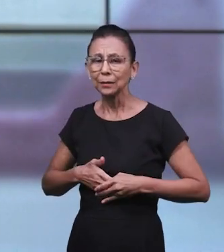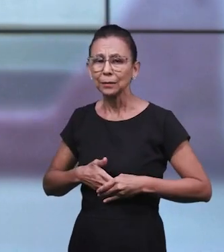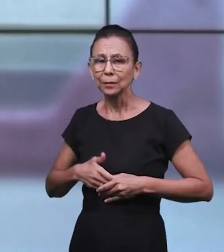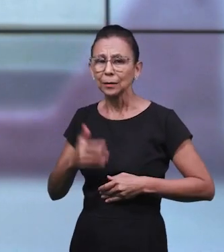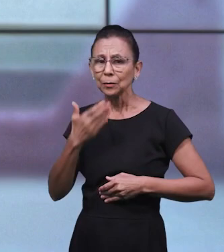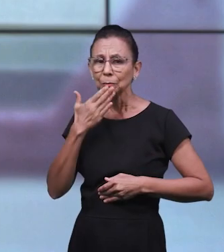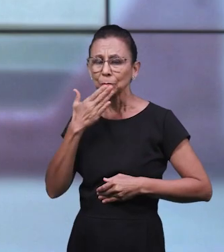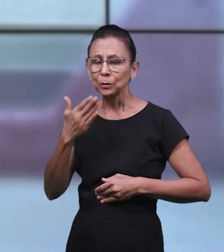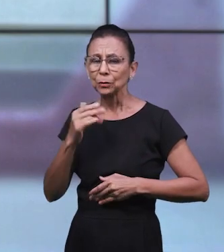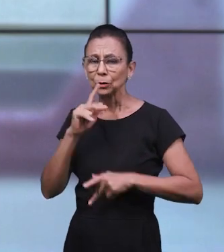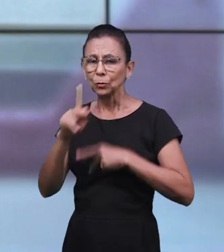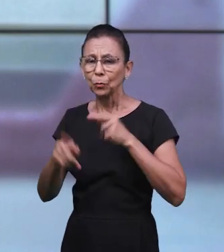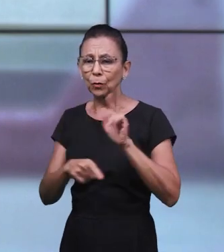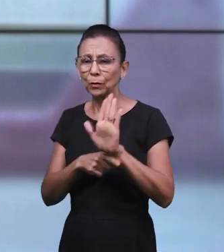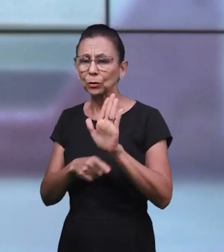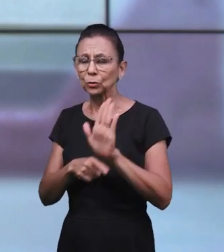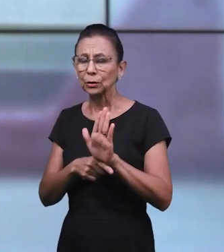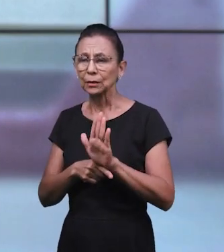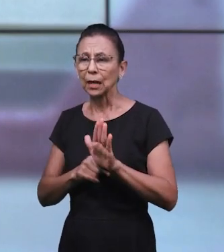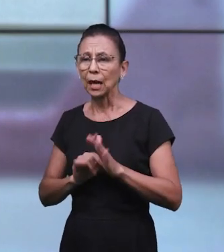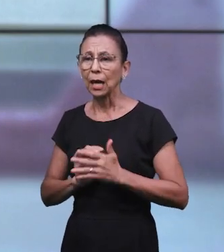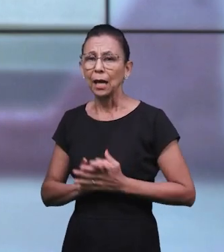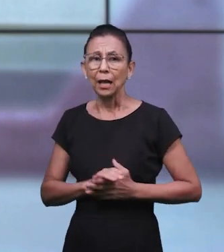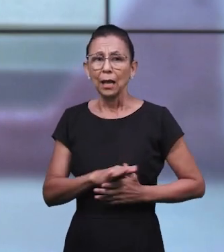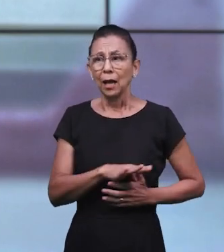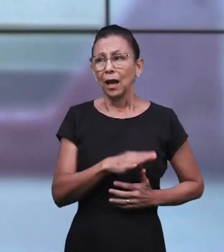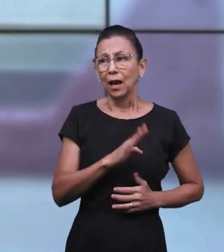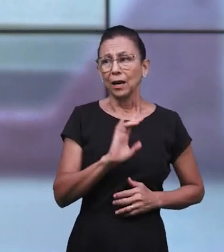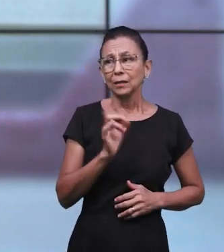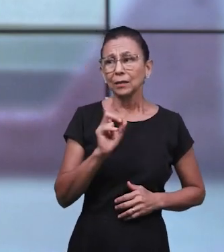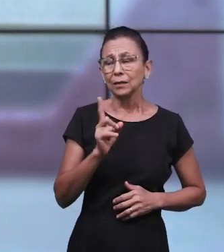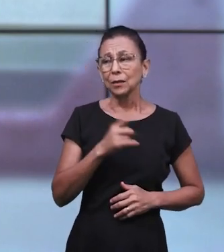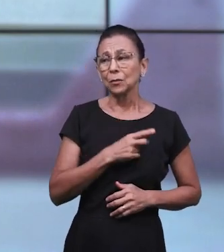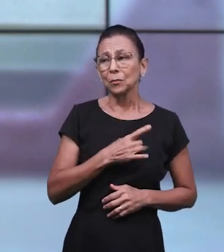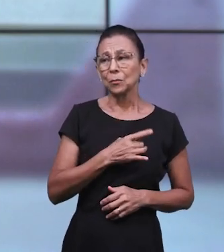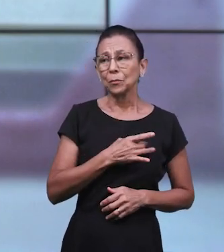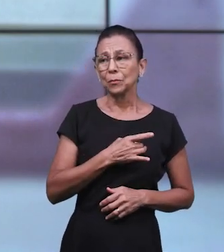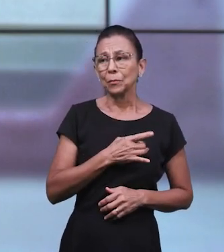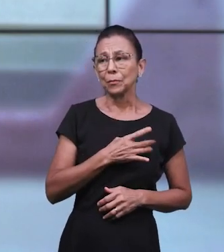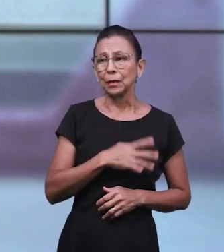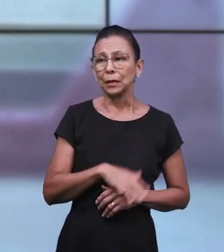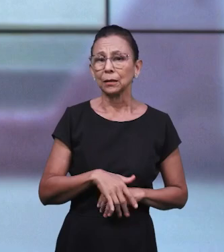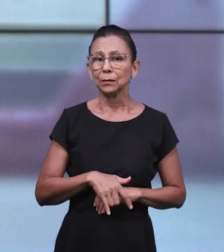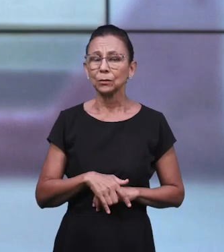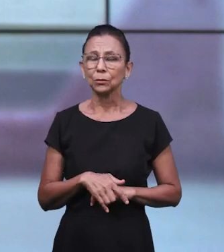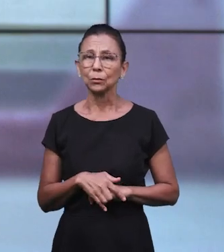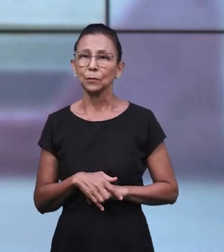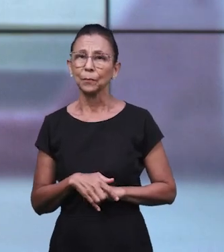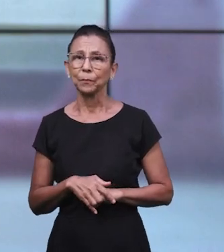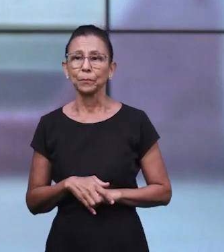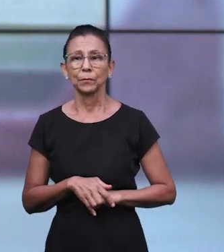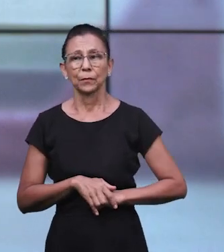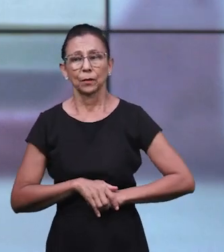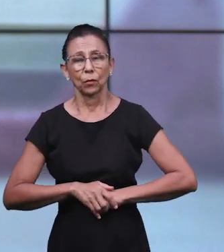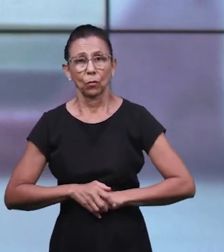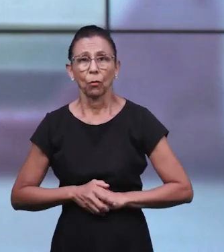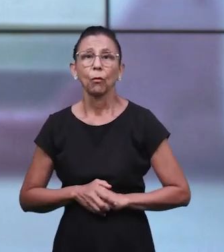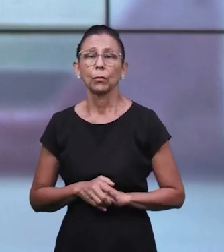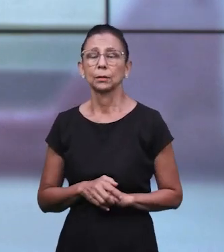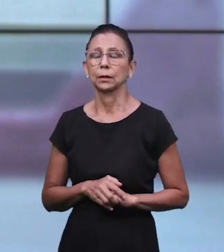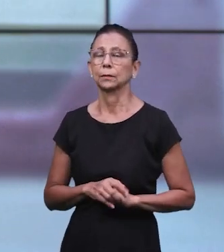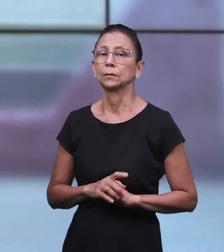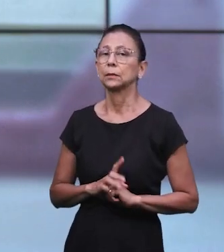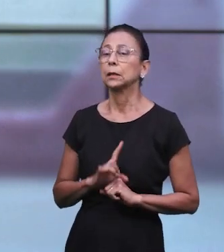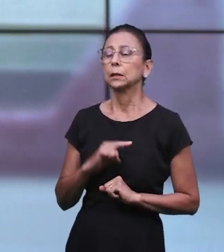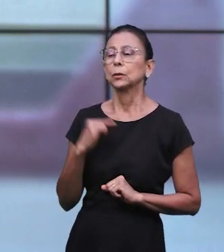Mardoqueu? Vamos ver que não, ela teve medo. Ester mandou Ataque dizer a Mardoqueu: todos os servos do rei,